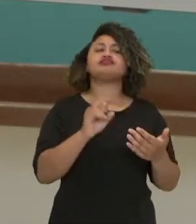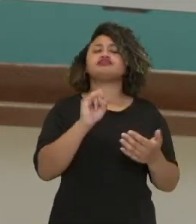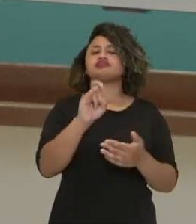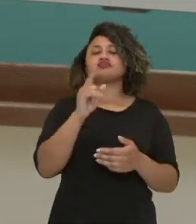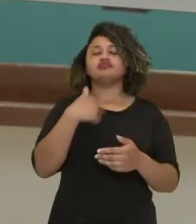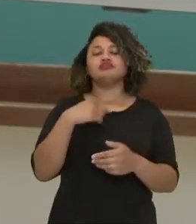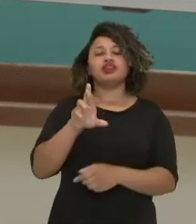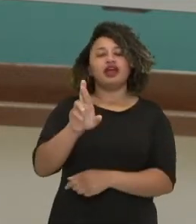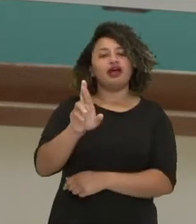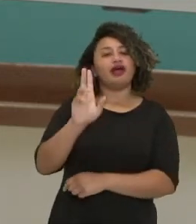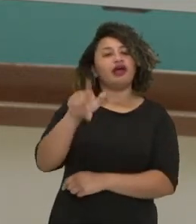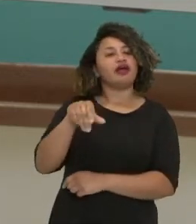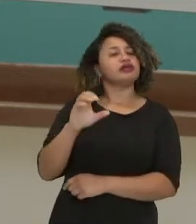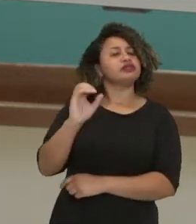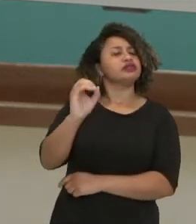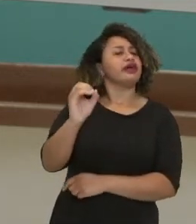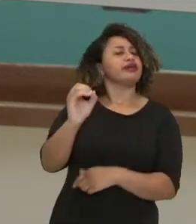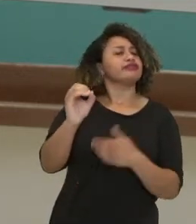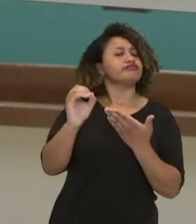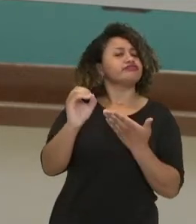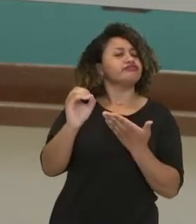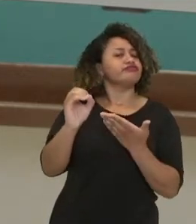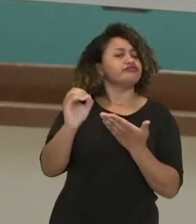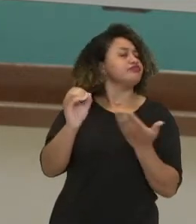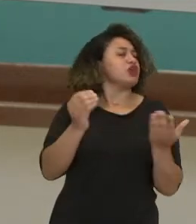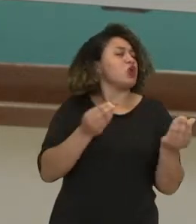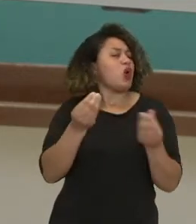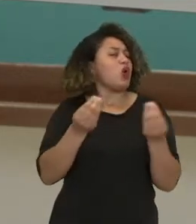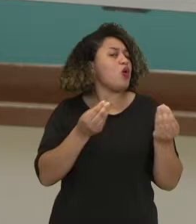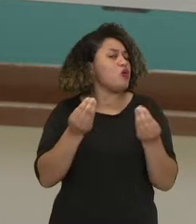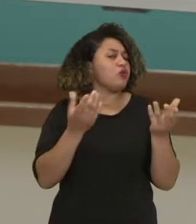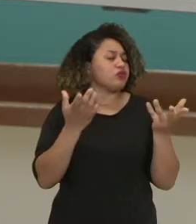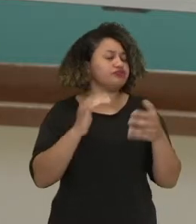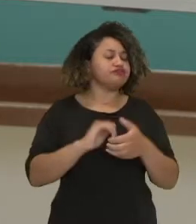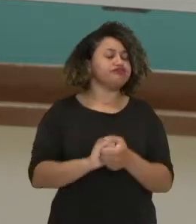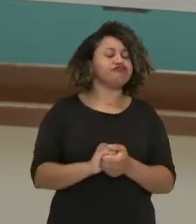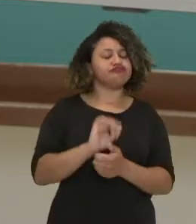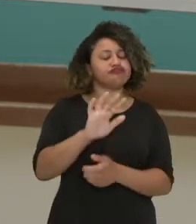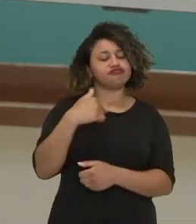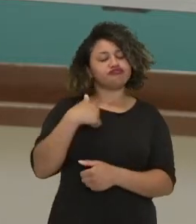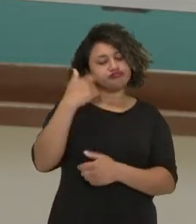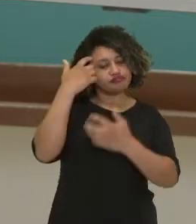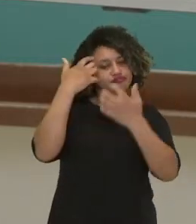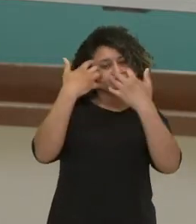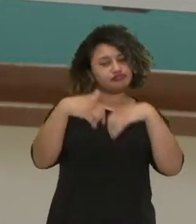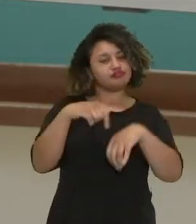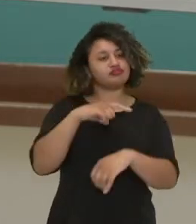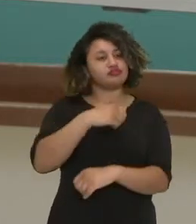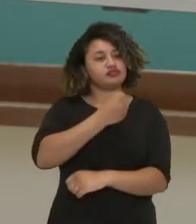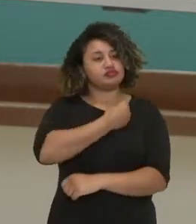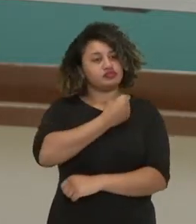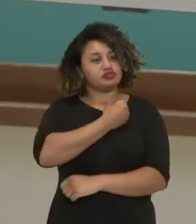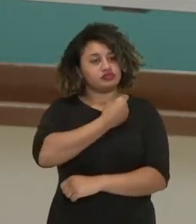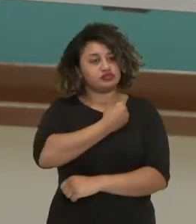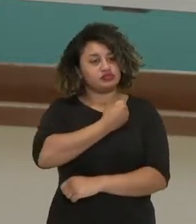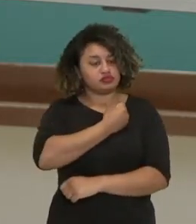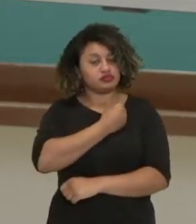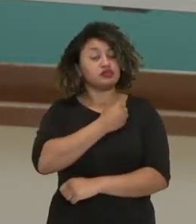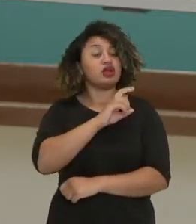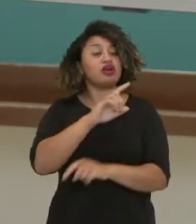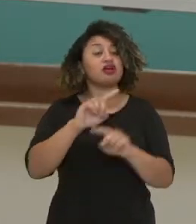zero? E agora? Como será que é, pessoal? Então pensem aqui, você tem um número, teu A1, só que